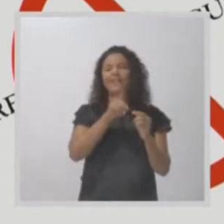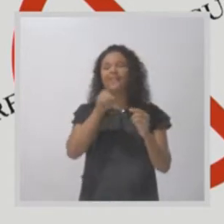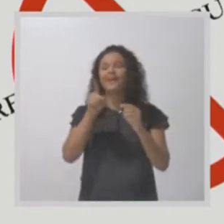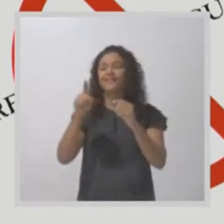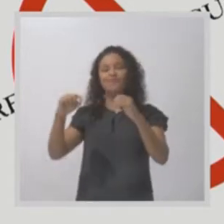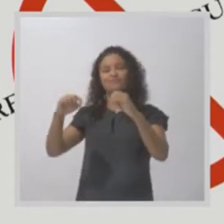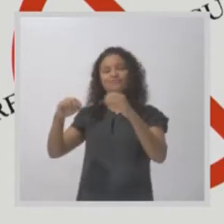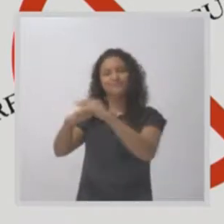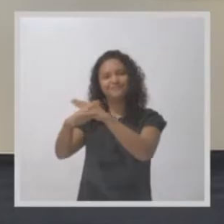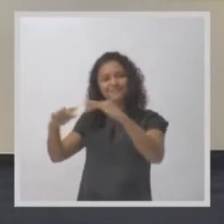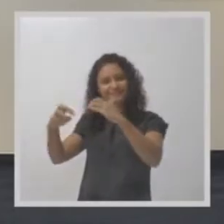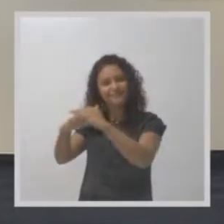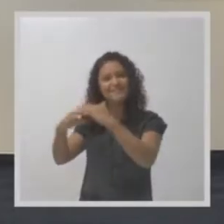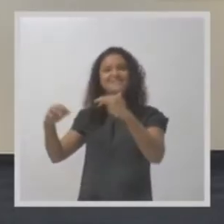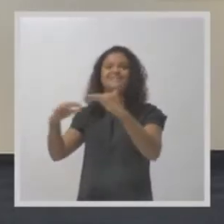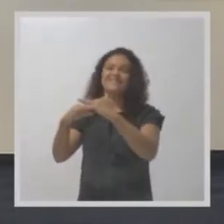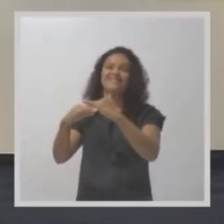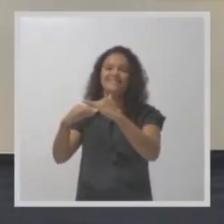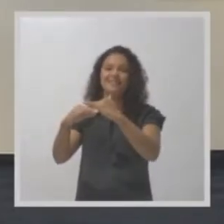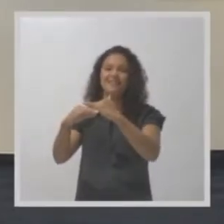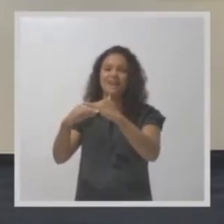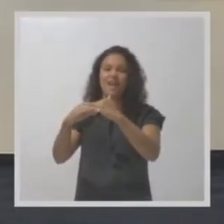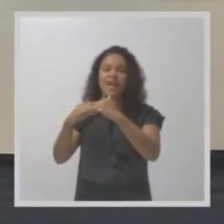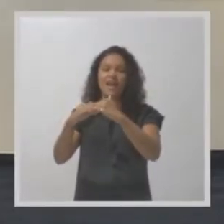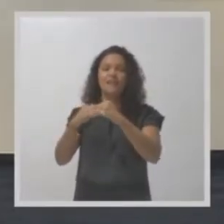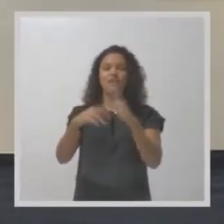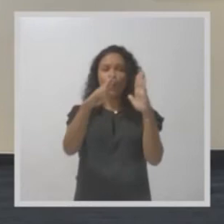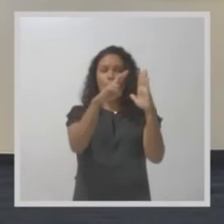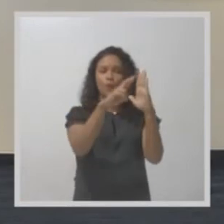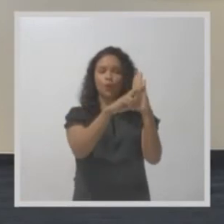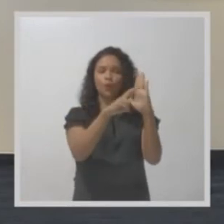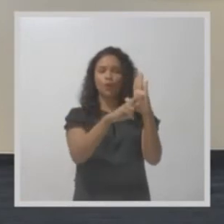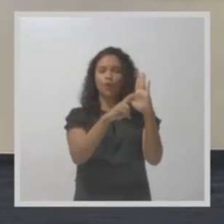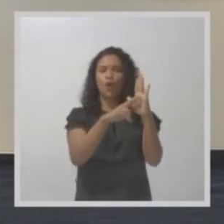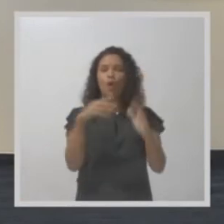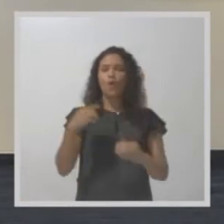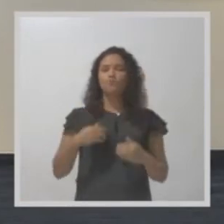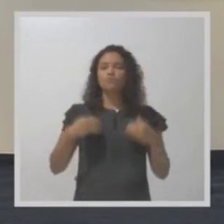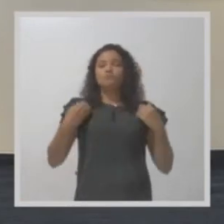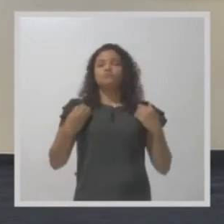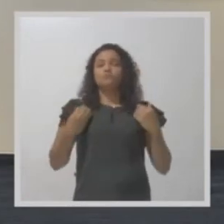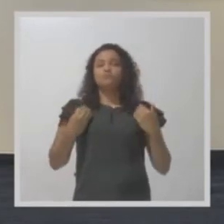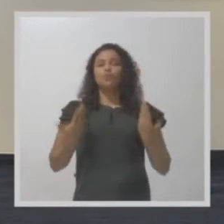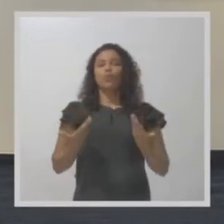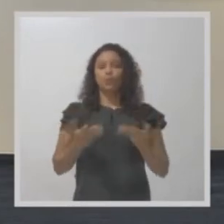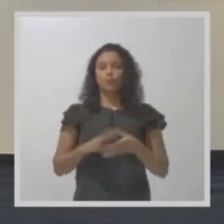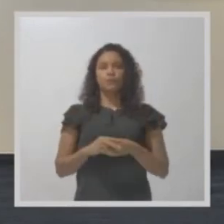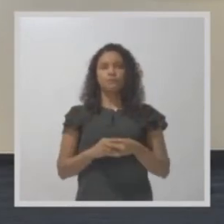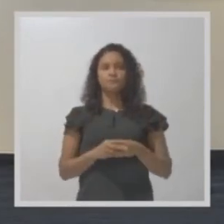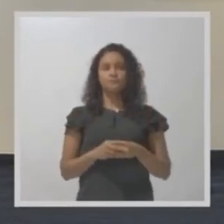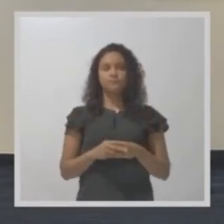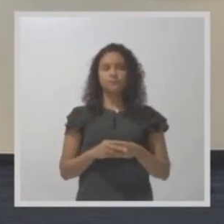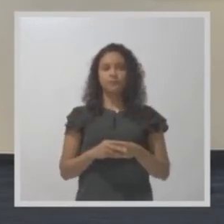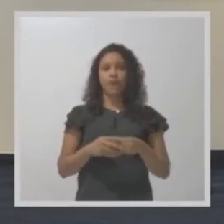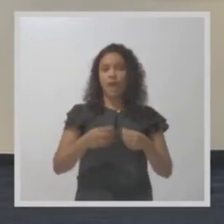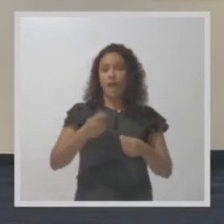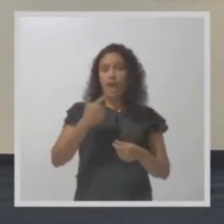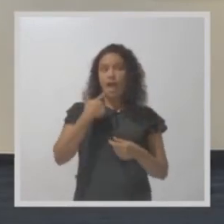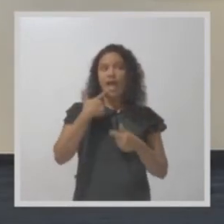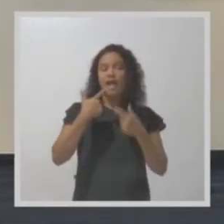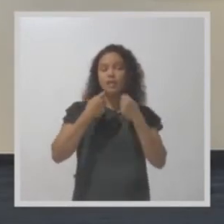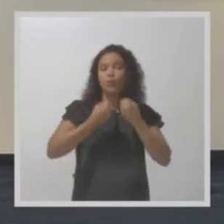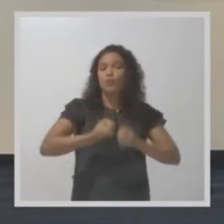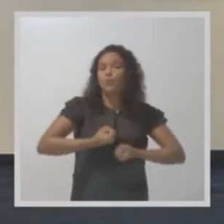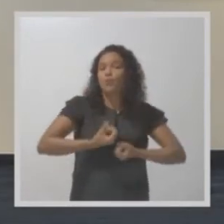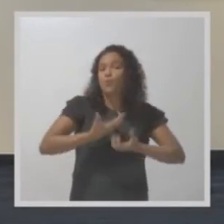também conhecidas como norma culta. Toda linguagem, toda língua expressa na cidade,